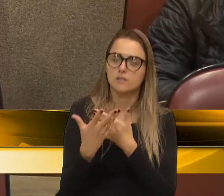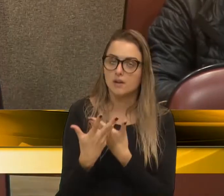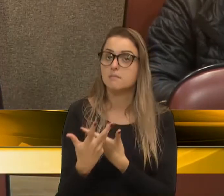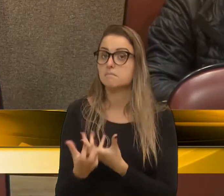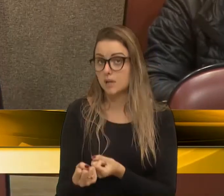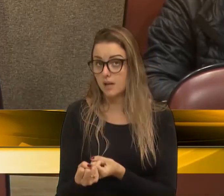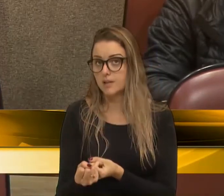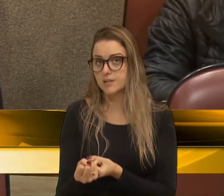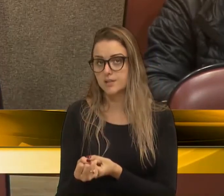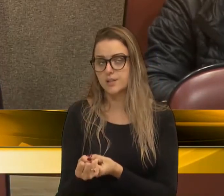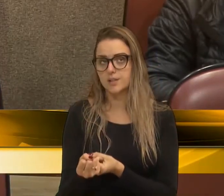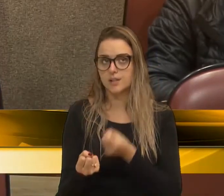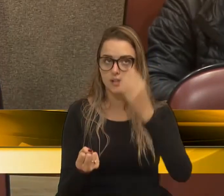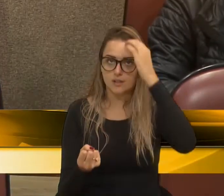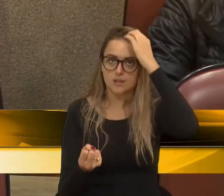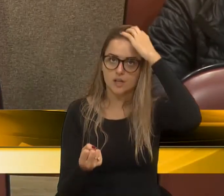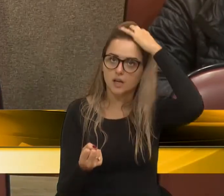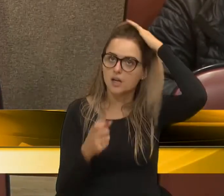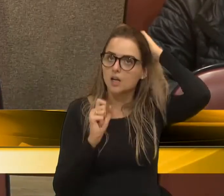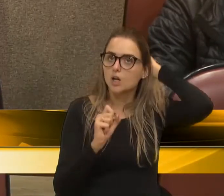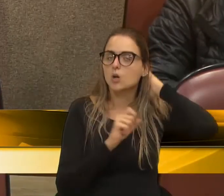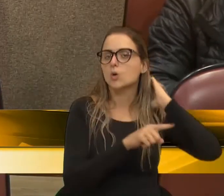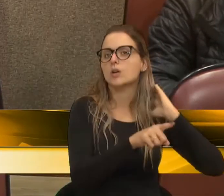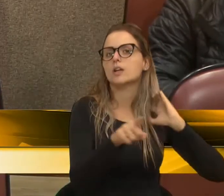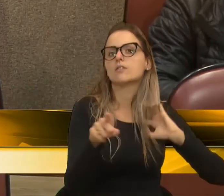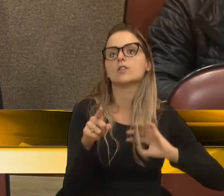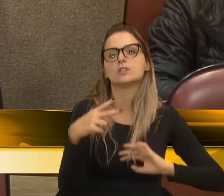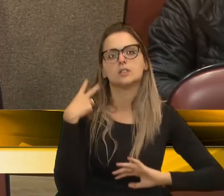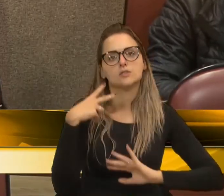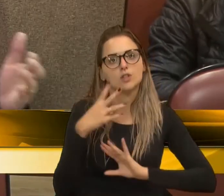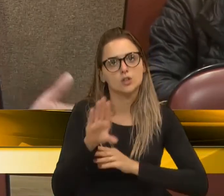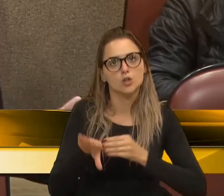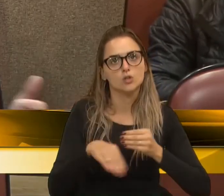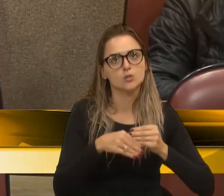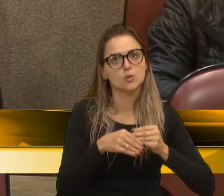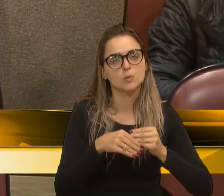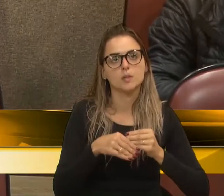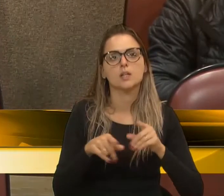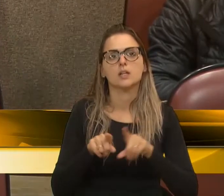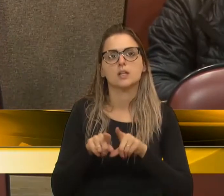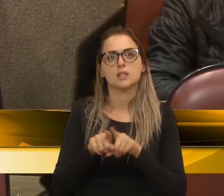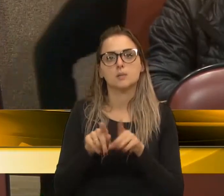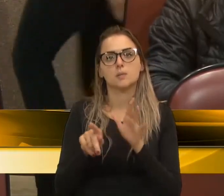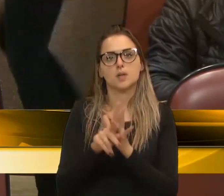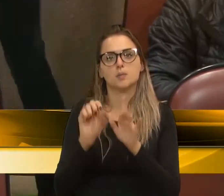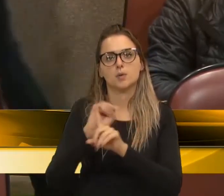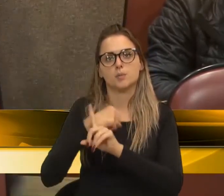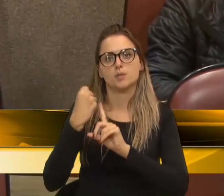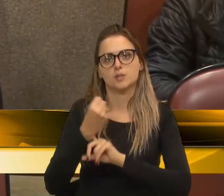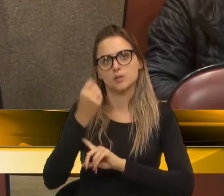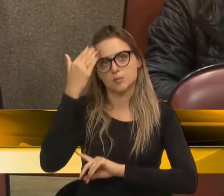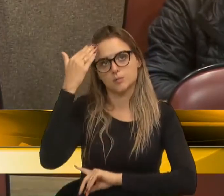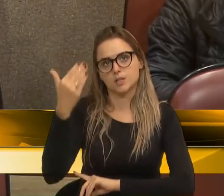acatando as colocações que foram colocadas aqui pelos vereadores e pela nossa sociedade.